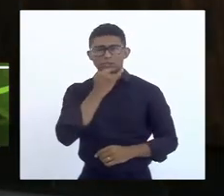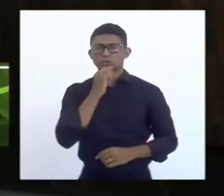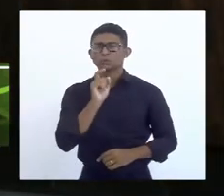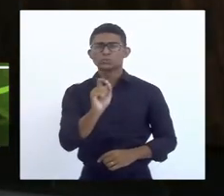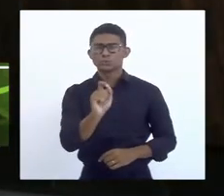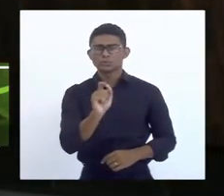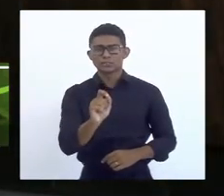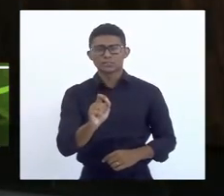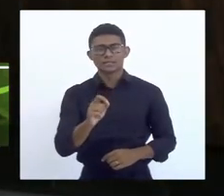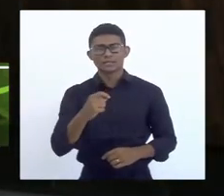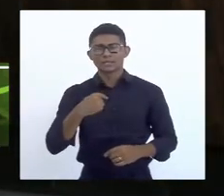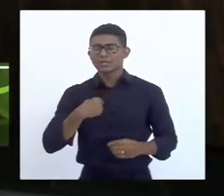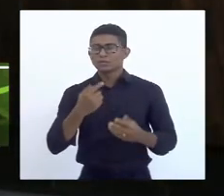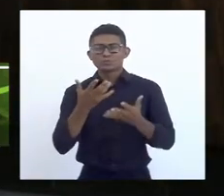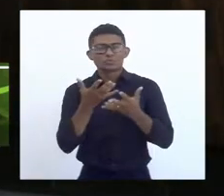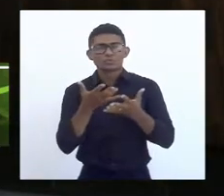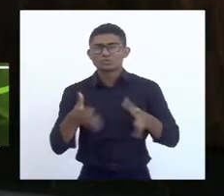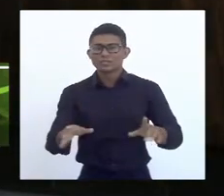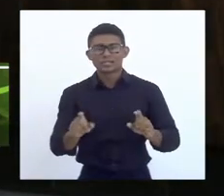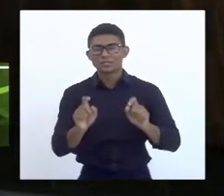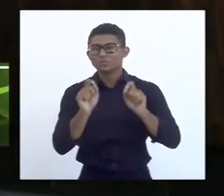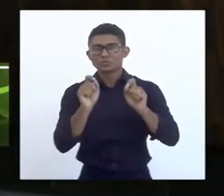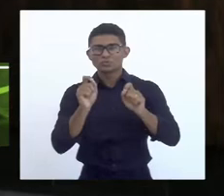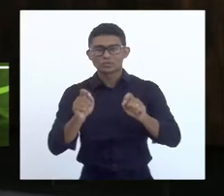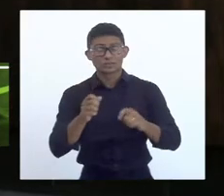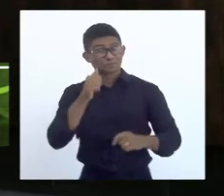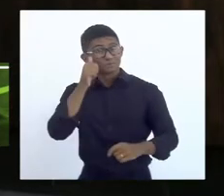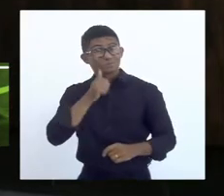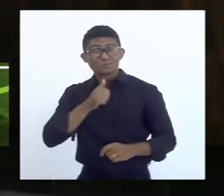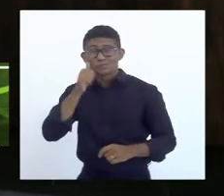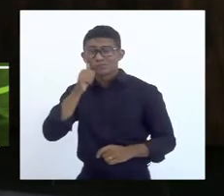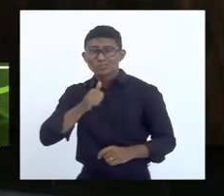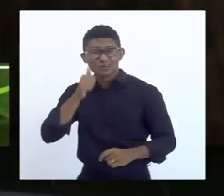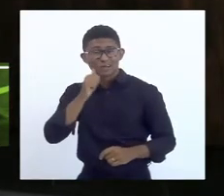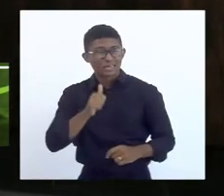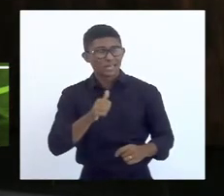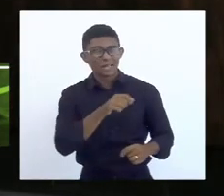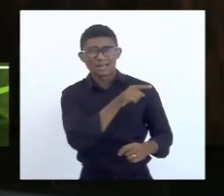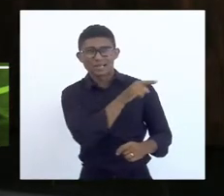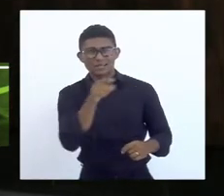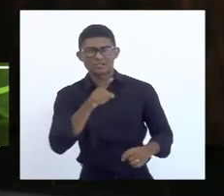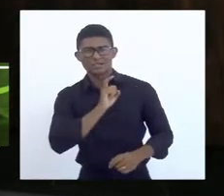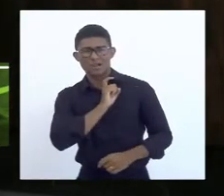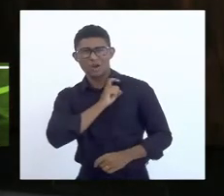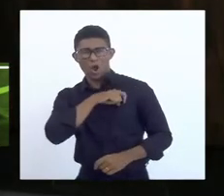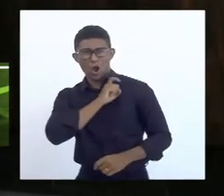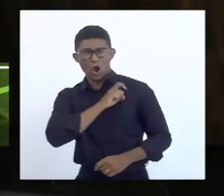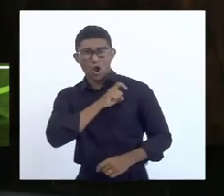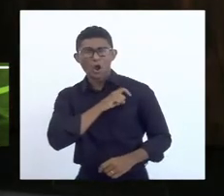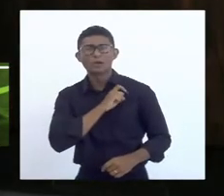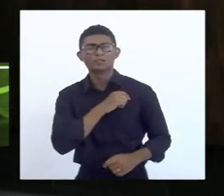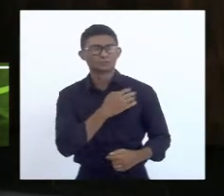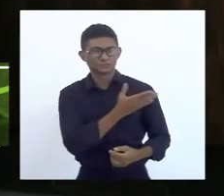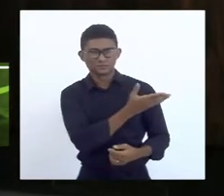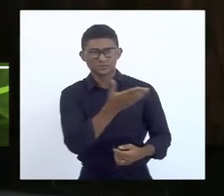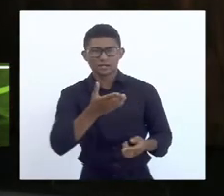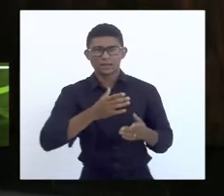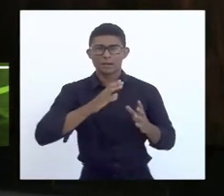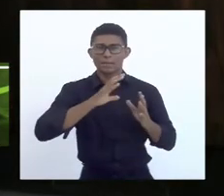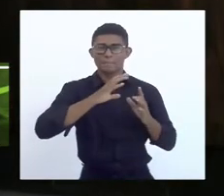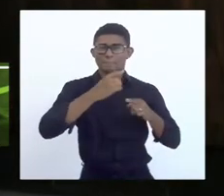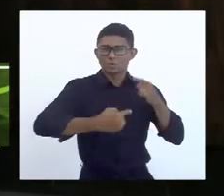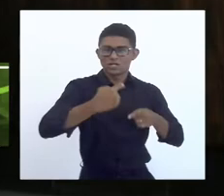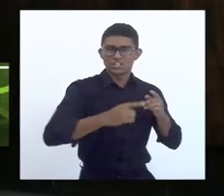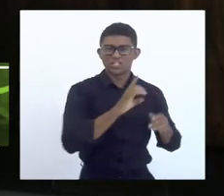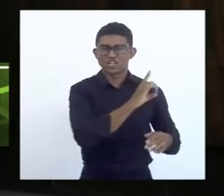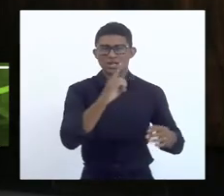entrar. Né, que é o clube das mulheres que são as vítimas preferenciais do ódio da extrema-direita no nosso país. Eu, para que